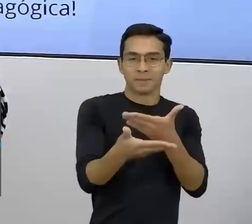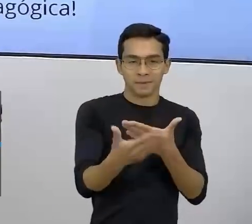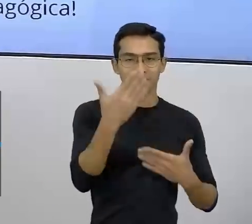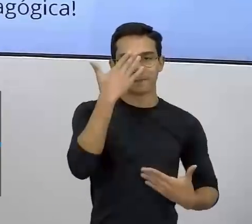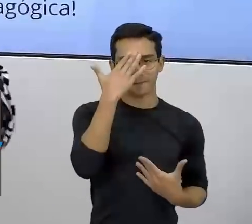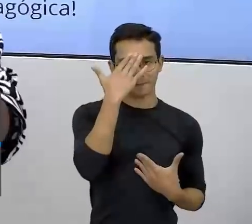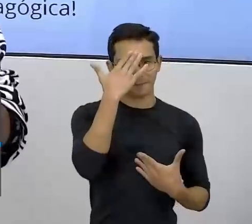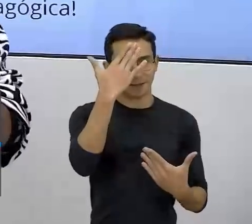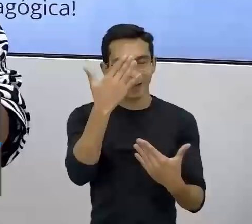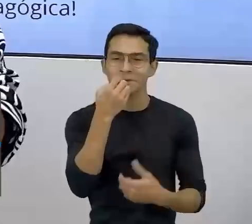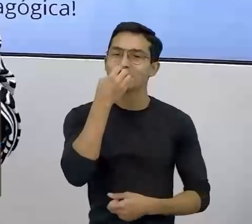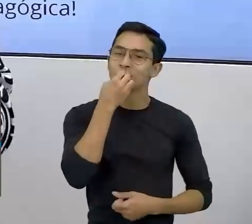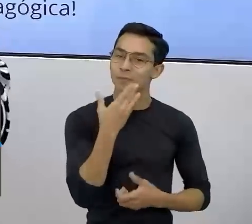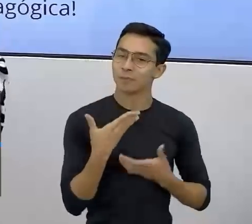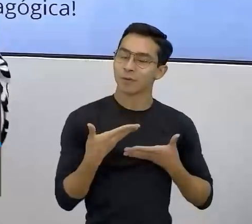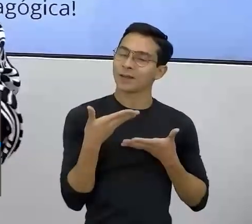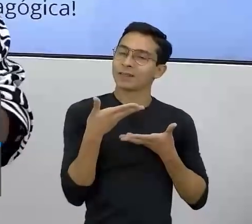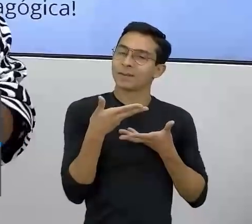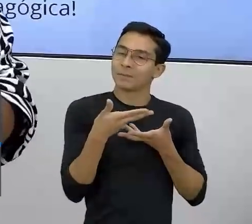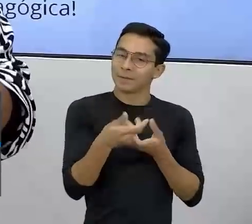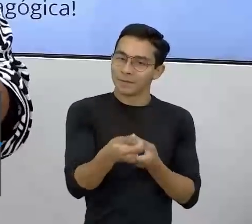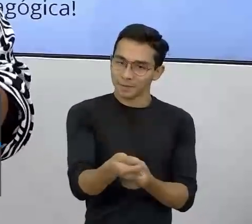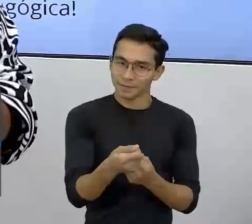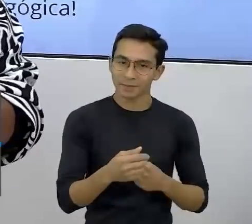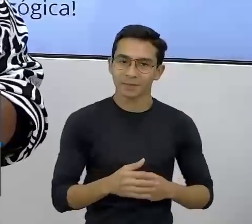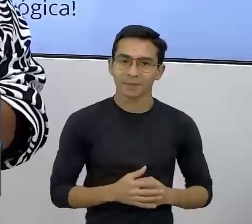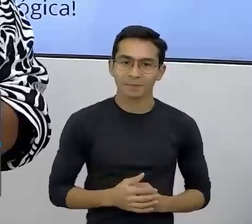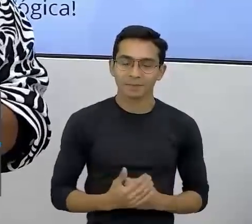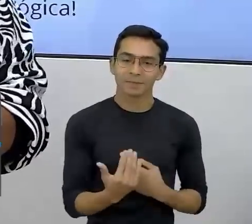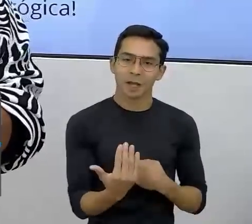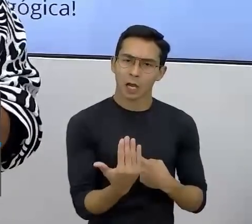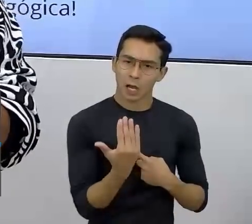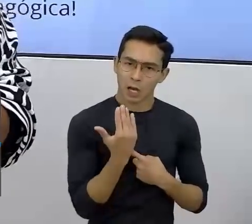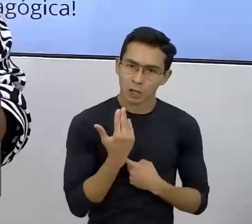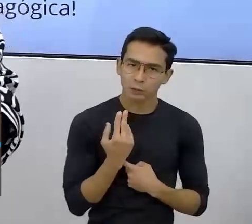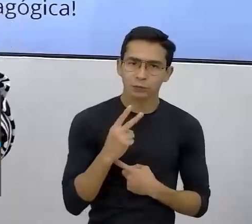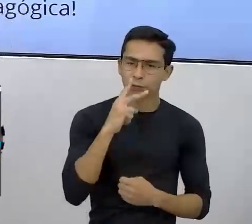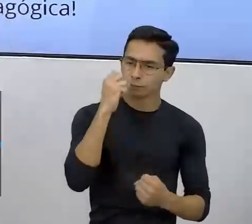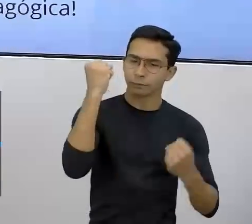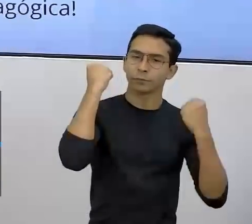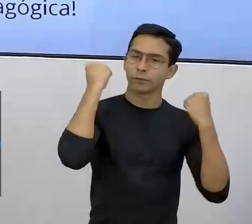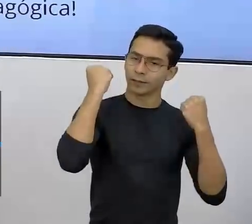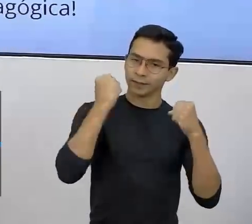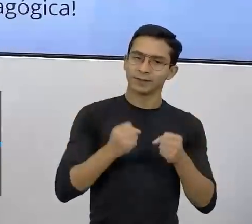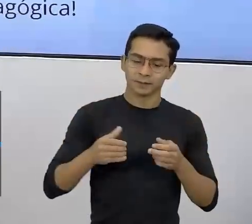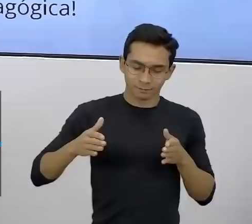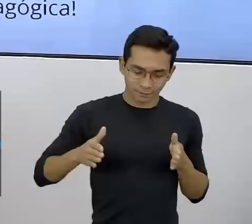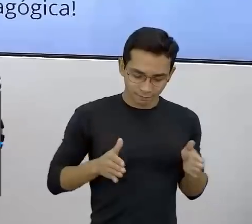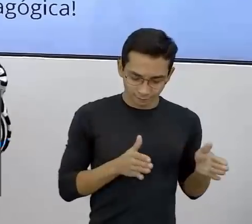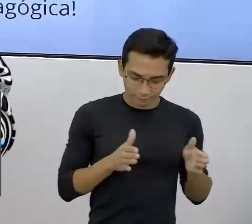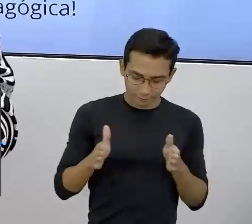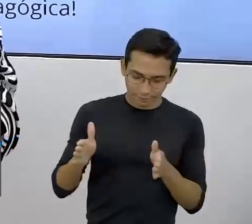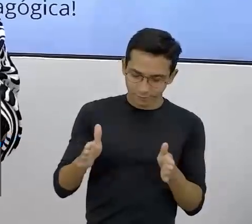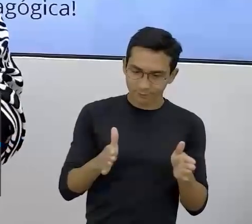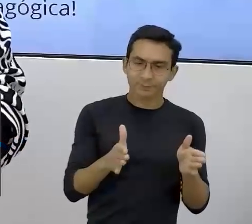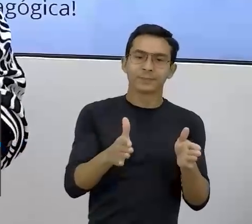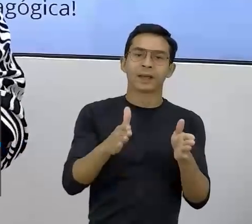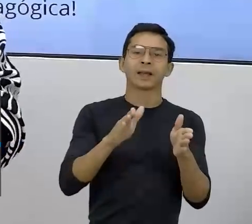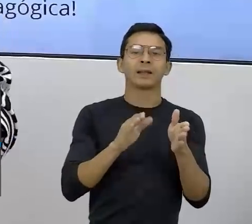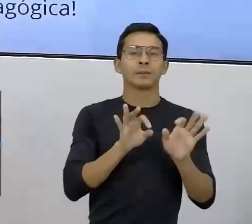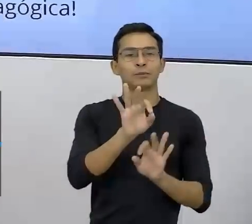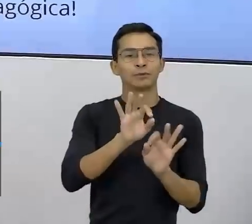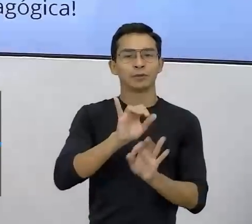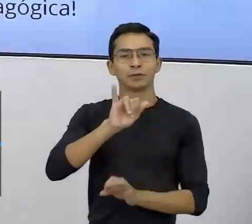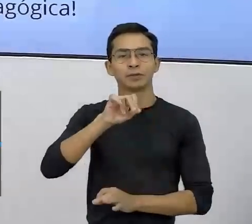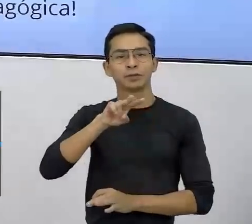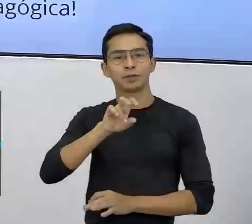que fomos muito bem recebidos e saímos fortalecidos, né, para continuar a caminhada com esse trabalho que é o Inova